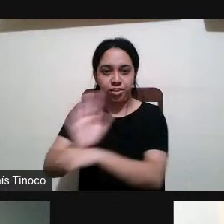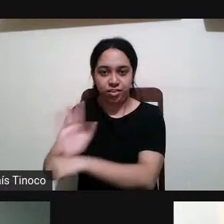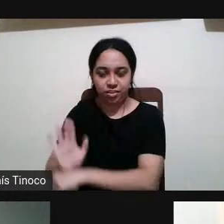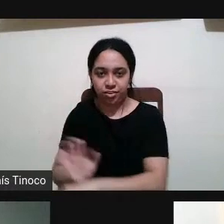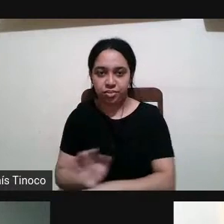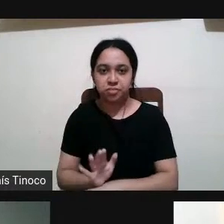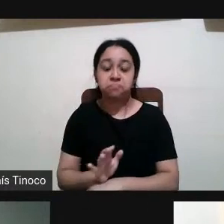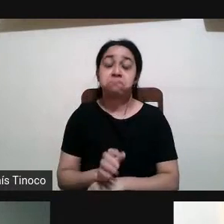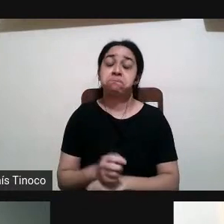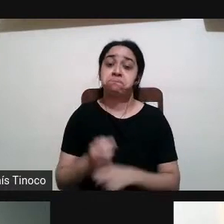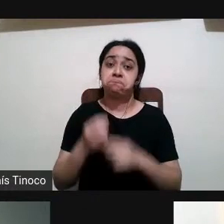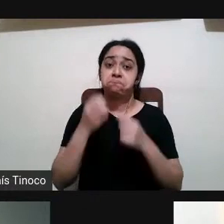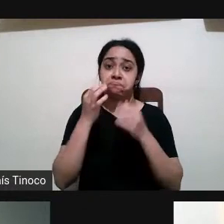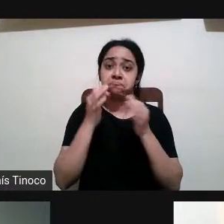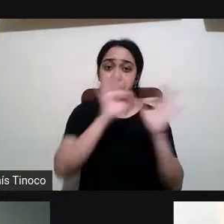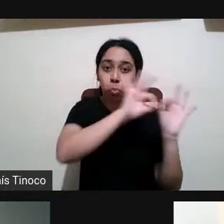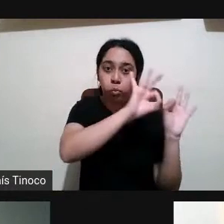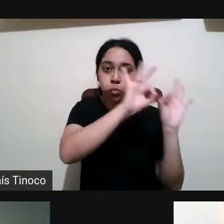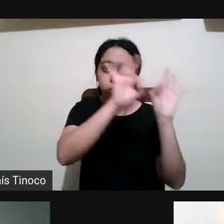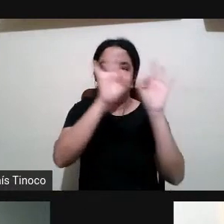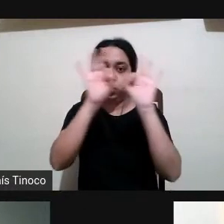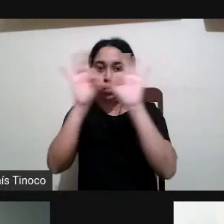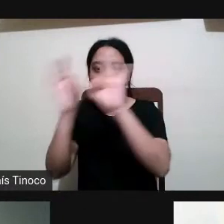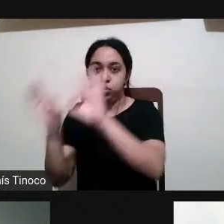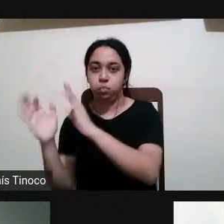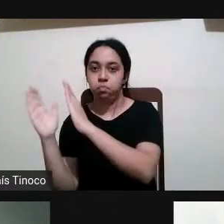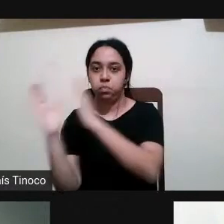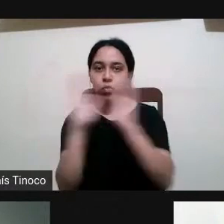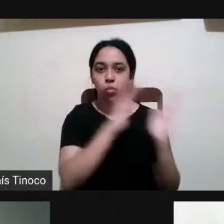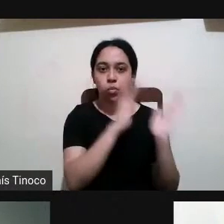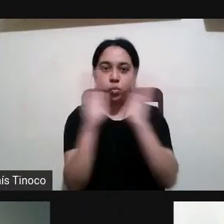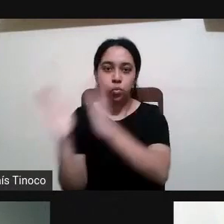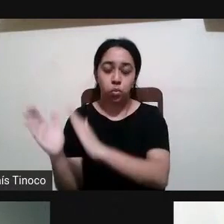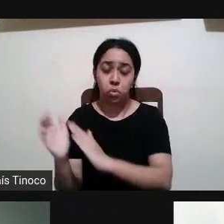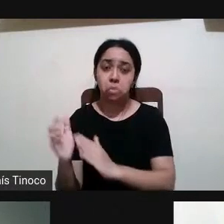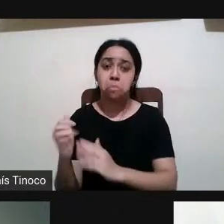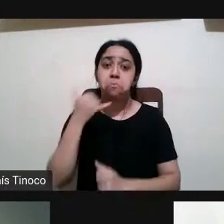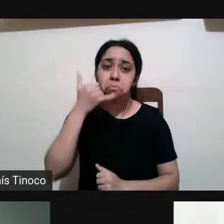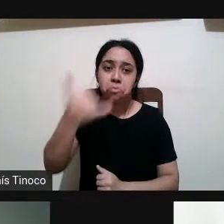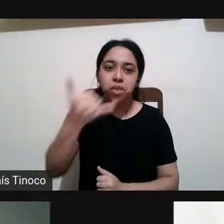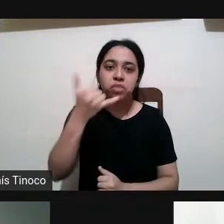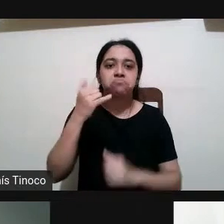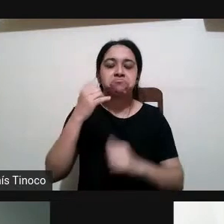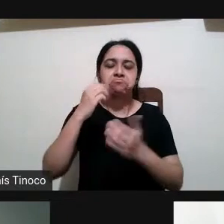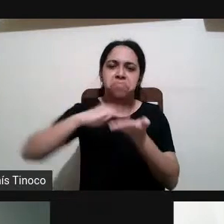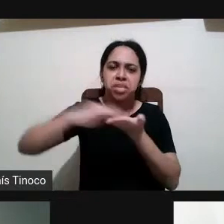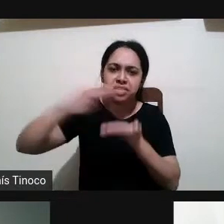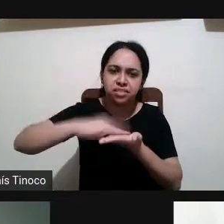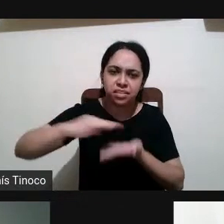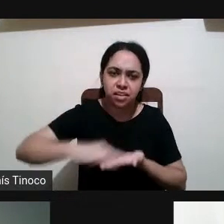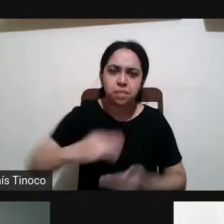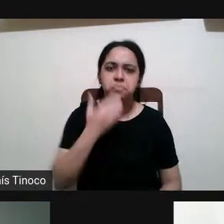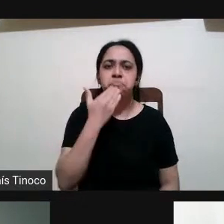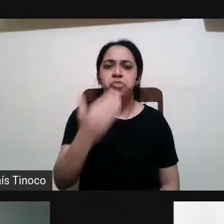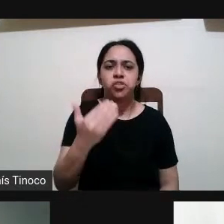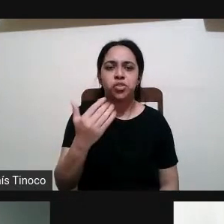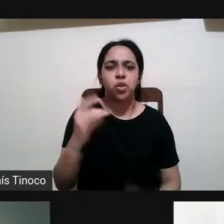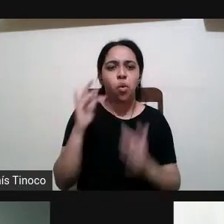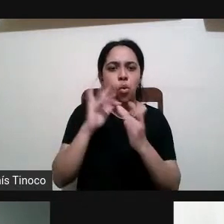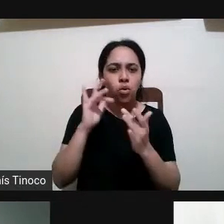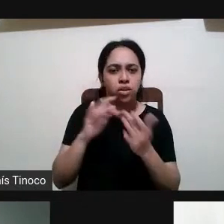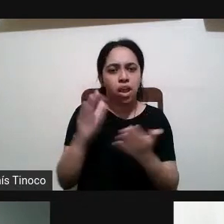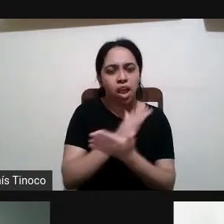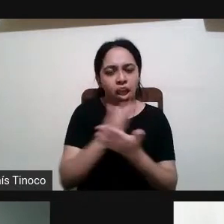bastante visualizados. Muita gente entrou em contato de ontem para hoje e pedindo contato de alguns